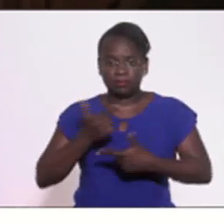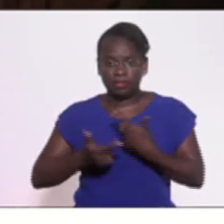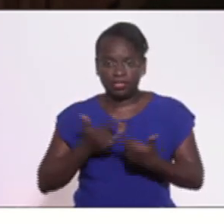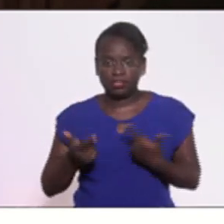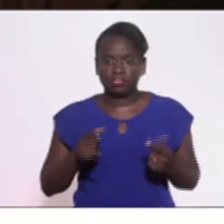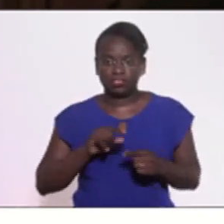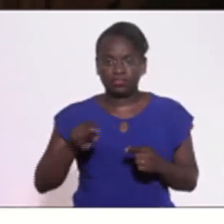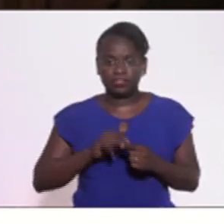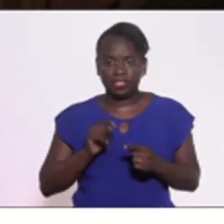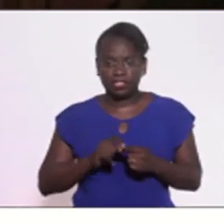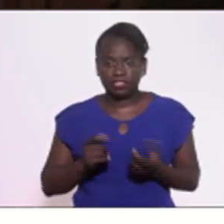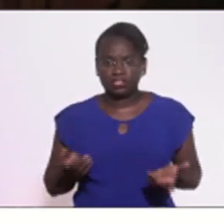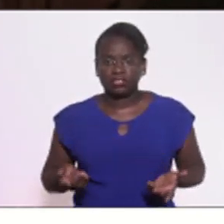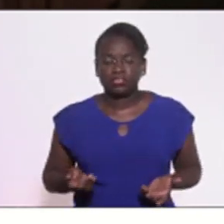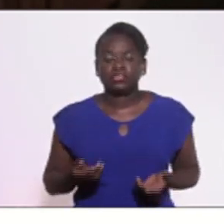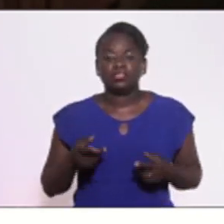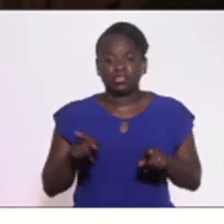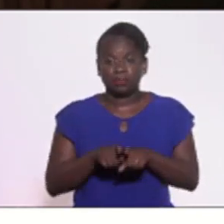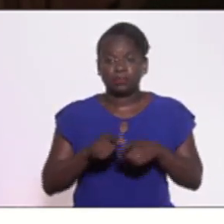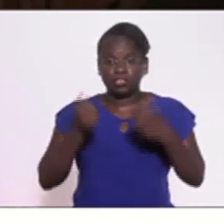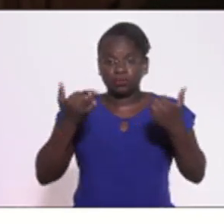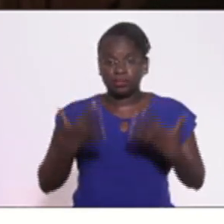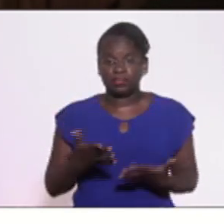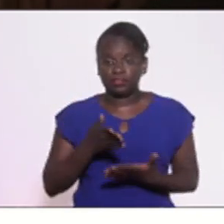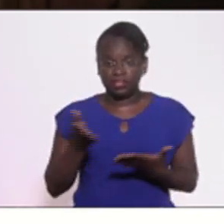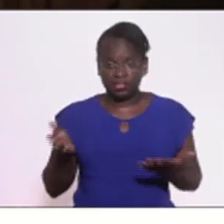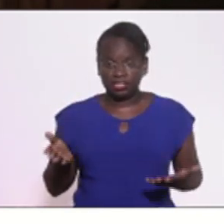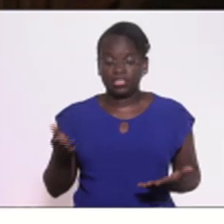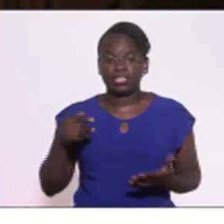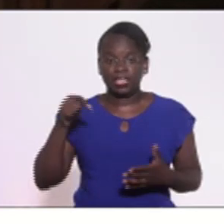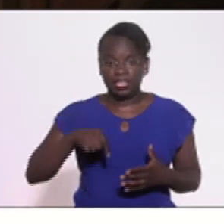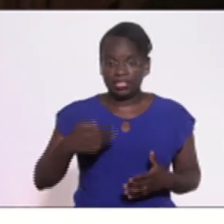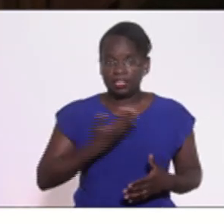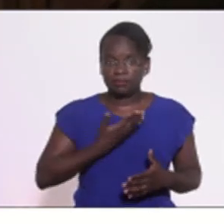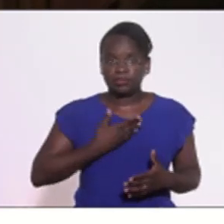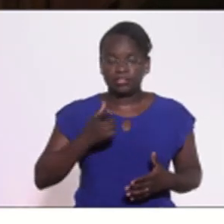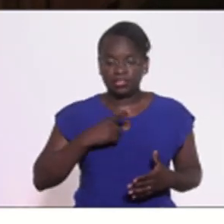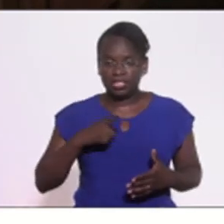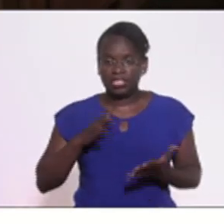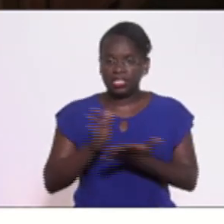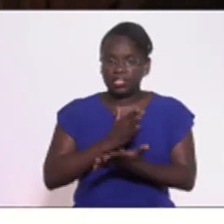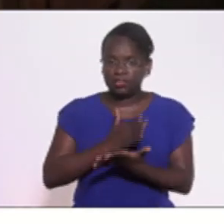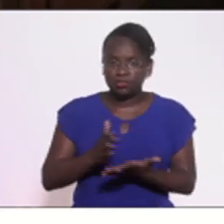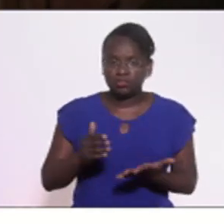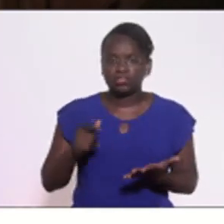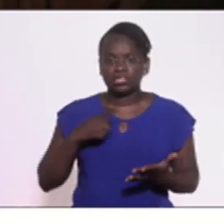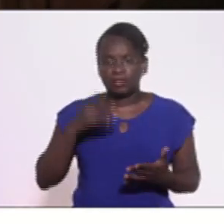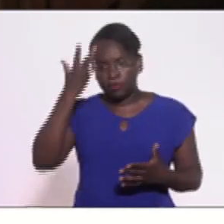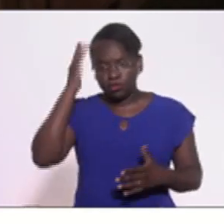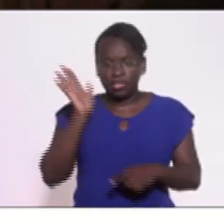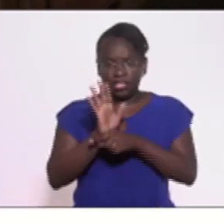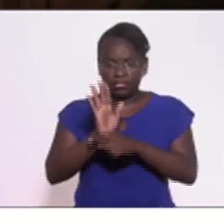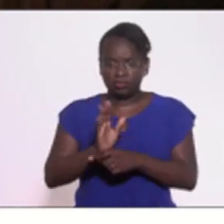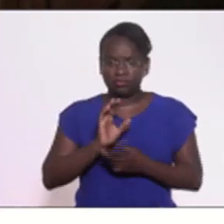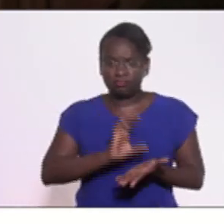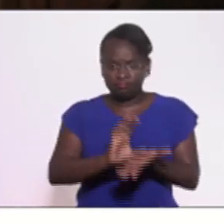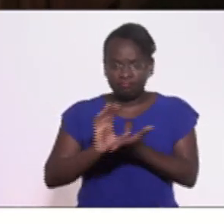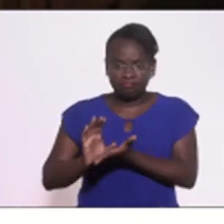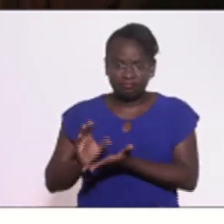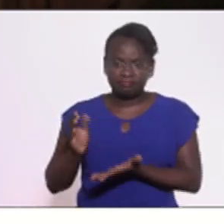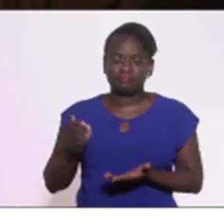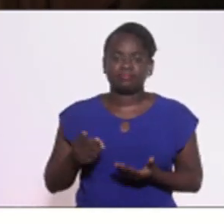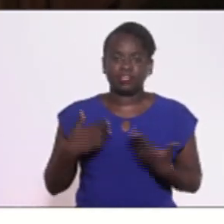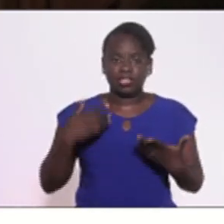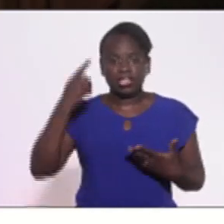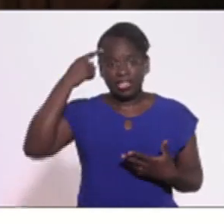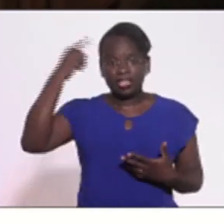gente realiza. E eu quero dizer a vocês que aqui, além de amigos, existem alguns dos nossos patrocinadores. Quero lembrar eles